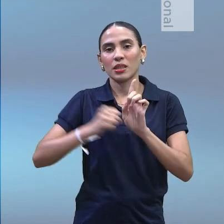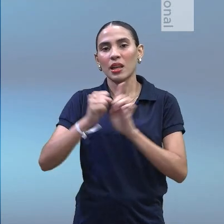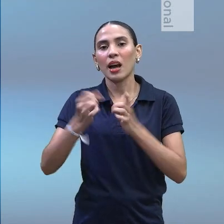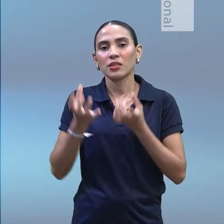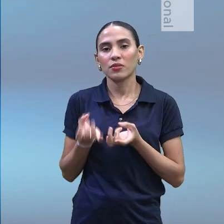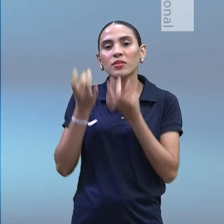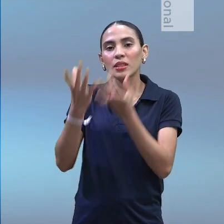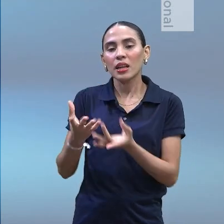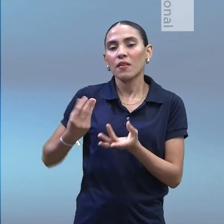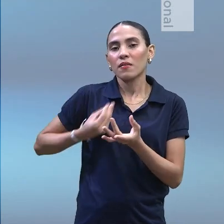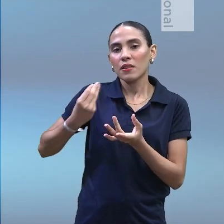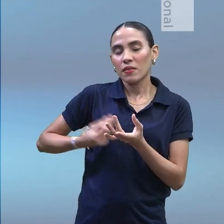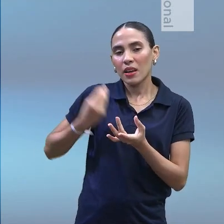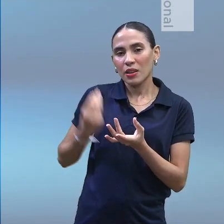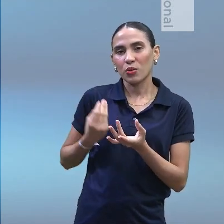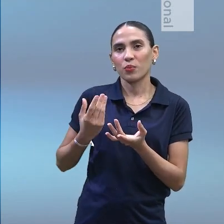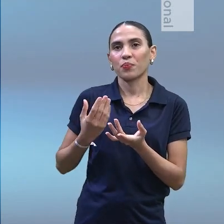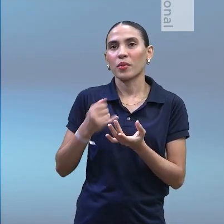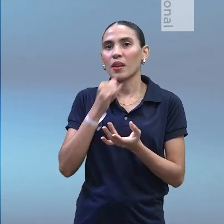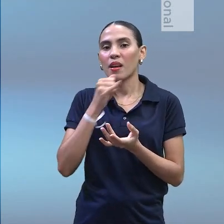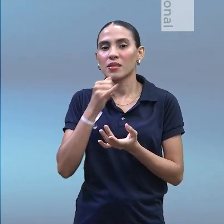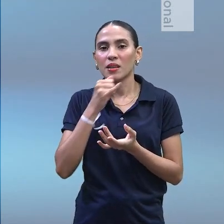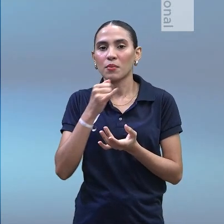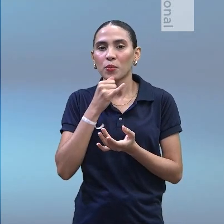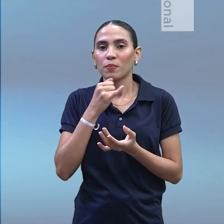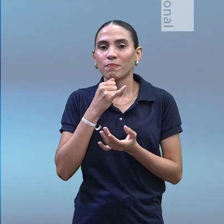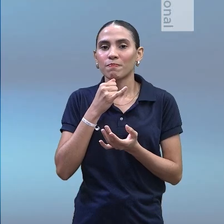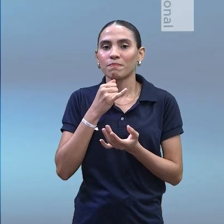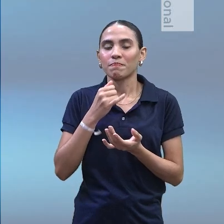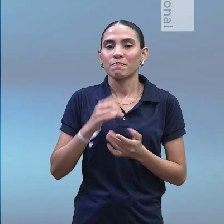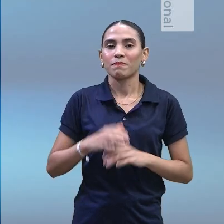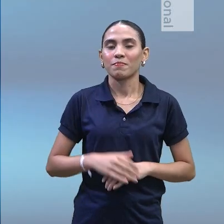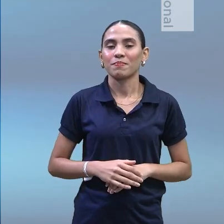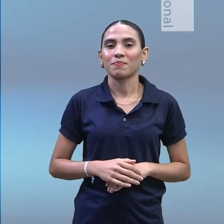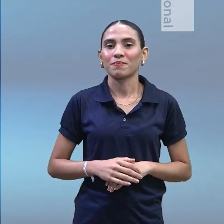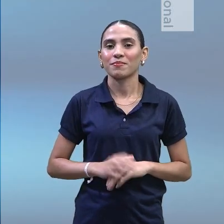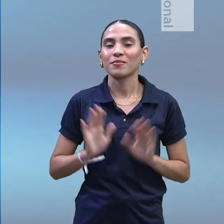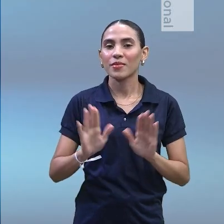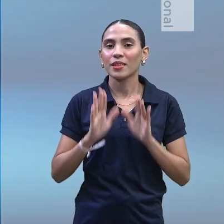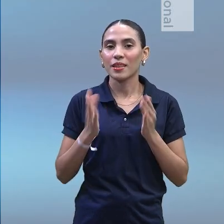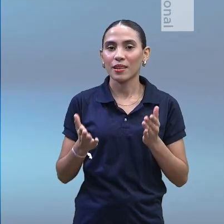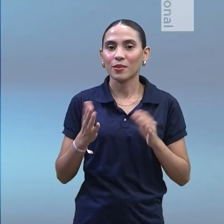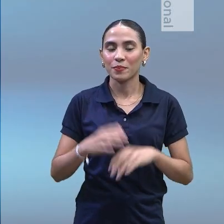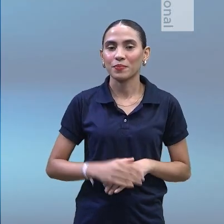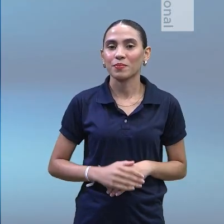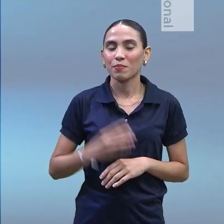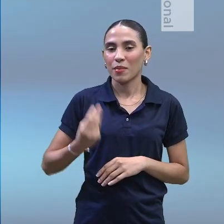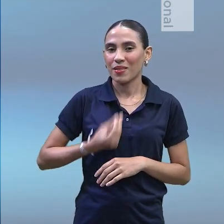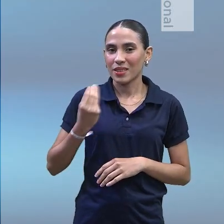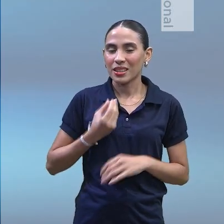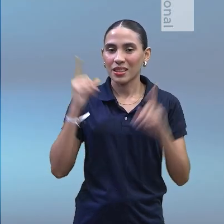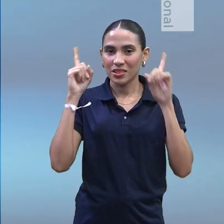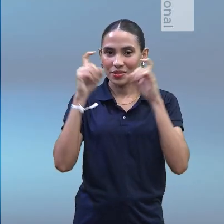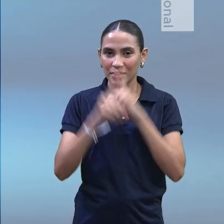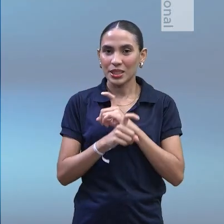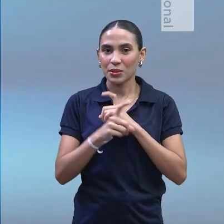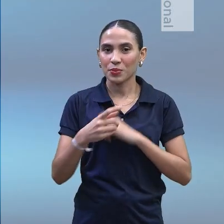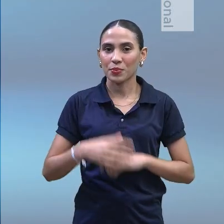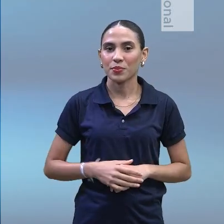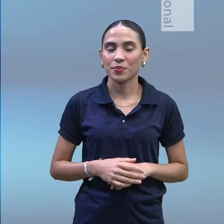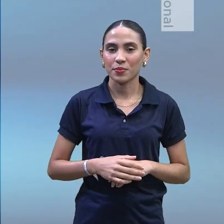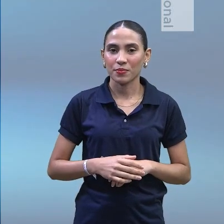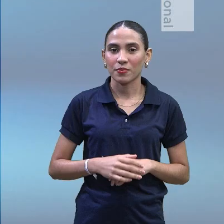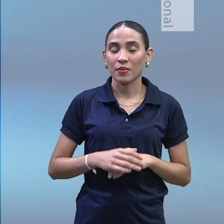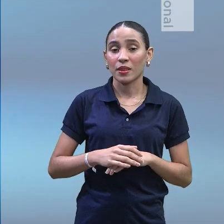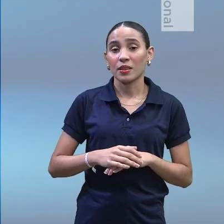excluída, vivendo como uma prostituta, não é? Então, é uma vida realmente muito dura. E